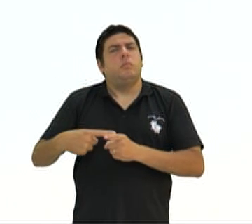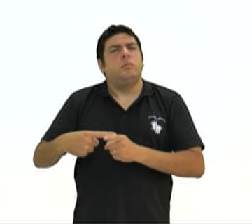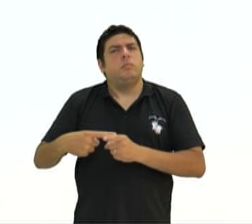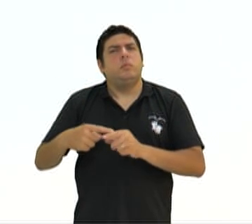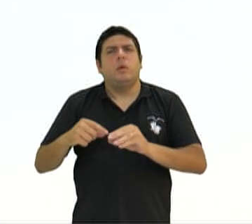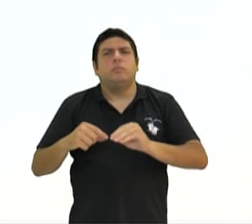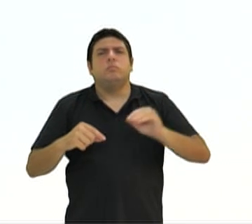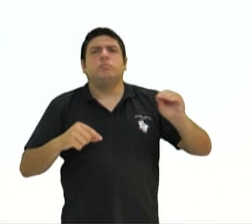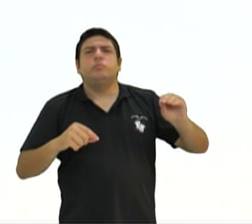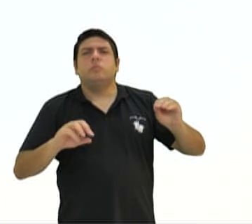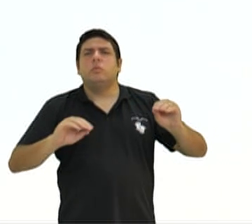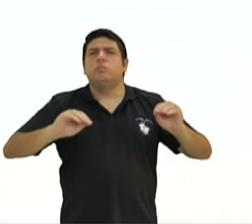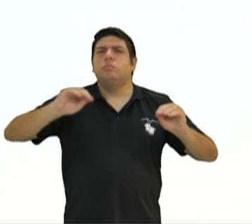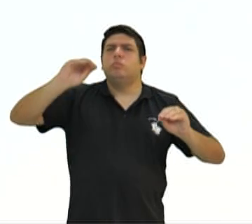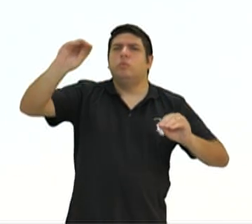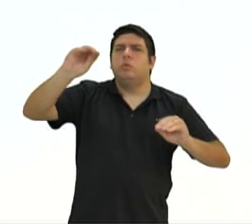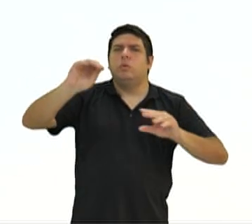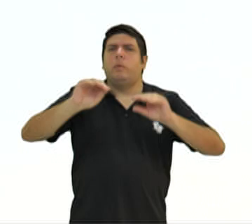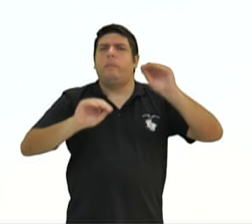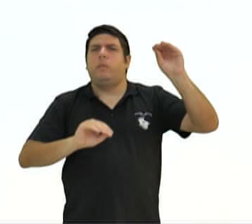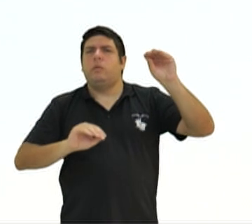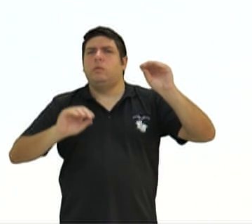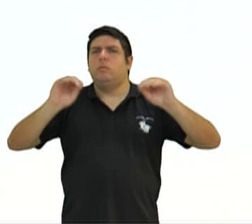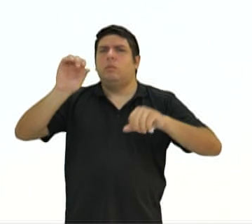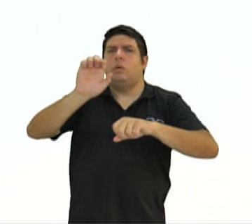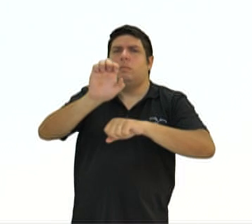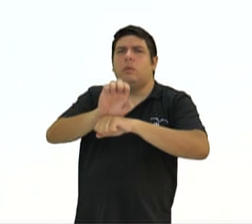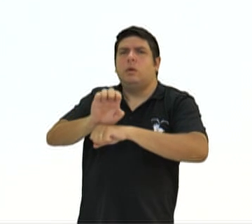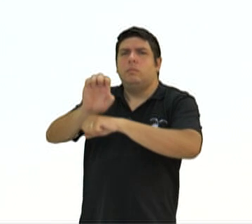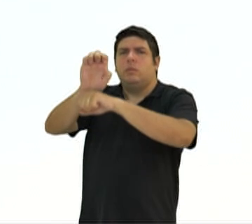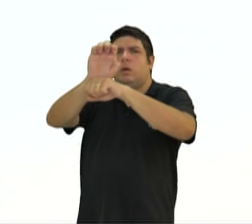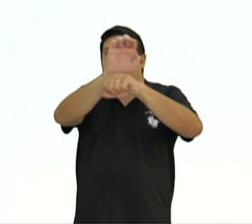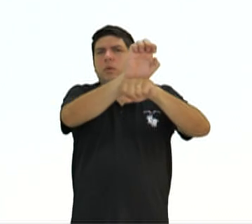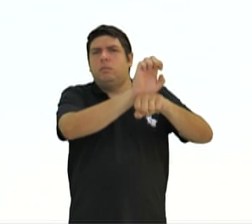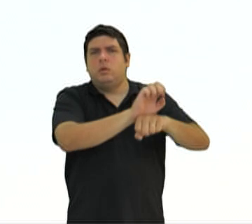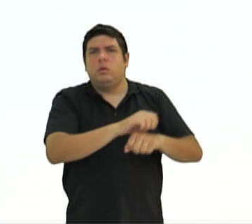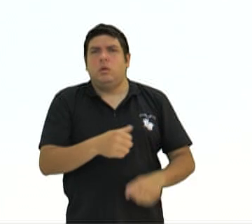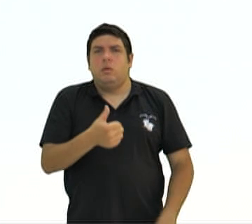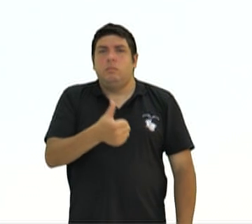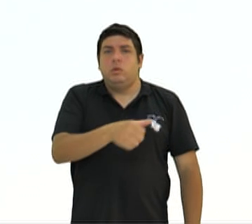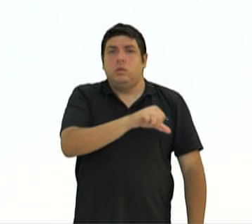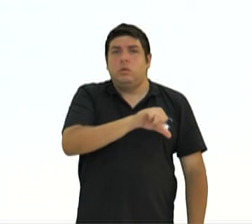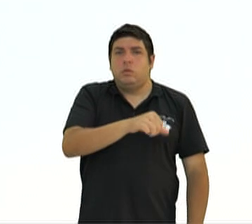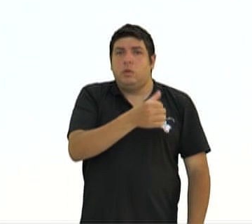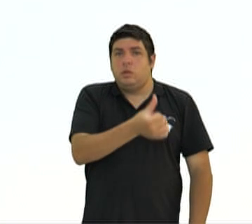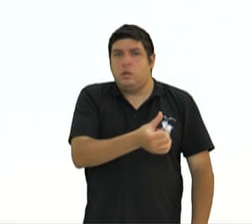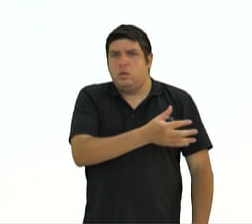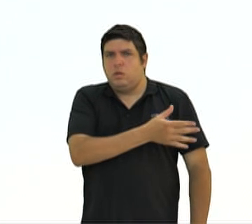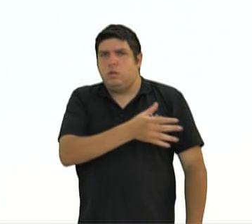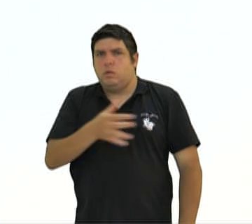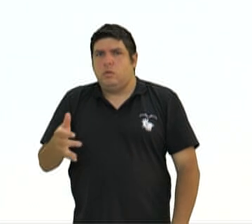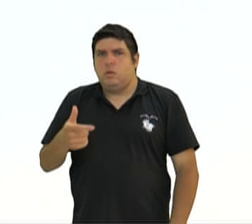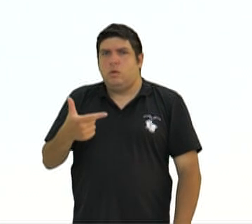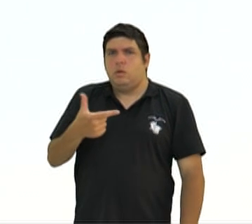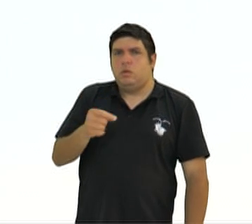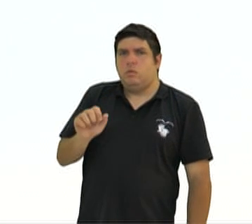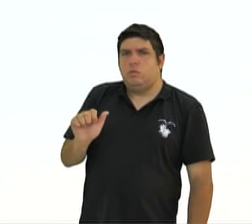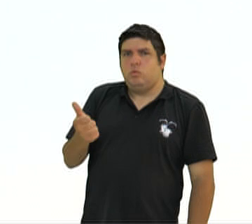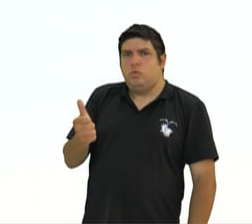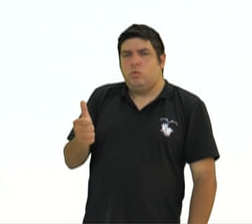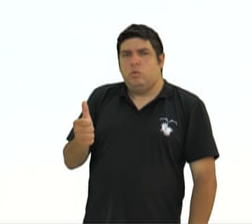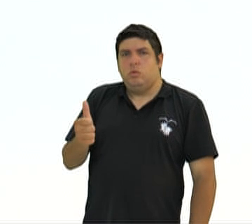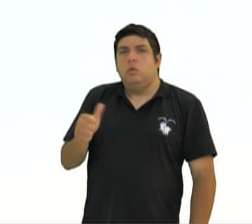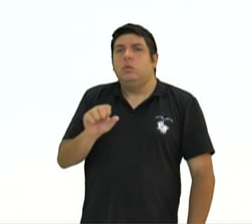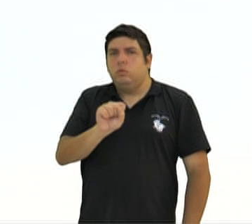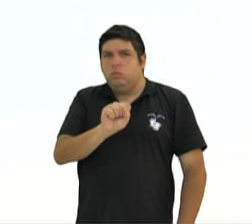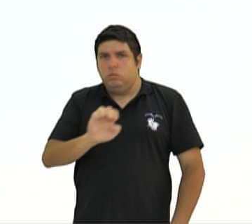do Brasil. De 96 para 2011, a gente já vê uma diferença. Ainda a região Sudeste continua sendo a mais industrializada,